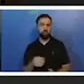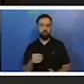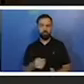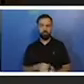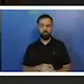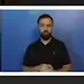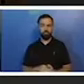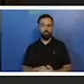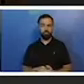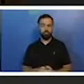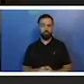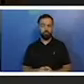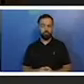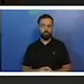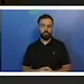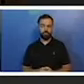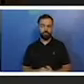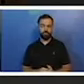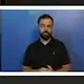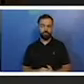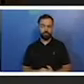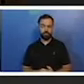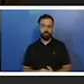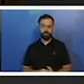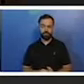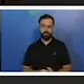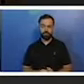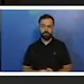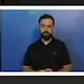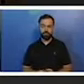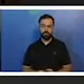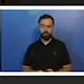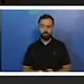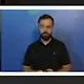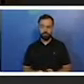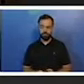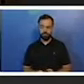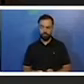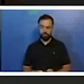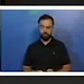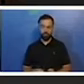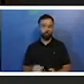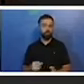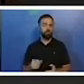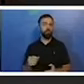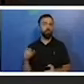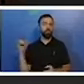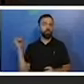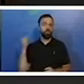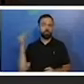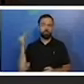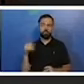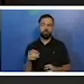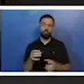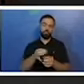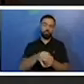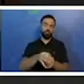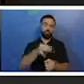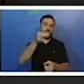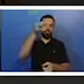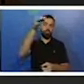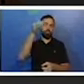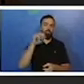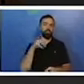mais fácil e qualquer coisa que você tiver aí né não tem mais Professor Olha é importante que você é vamos lá para